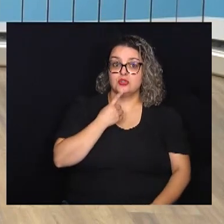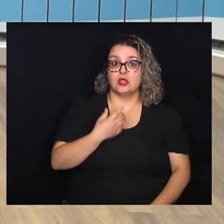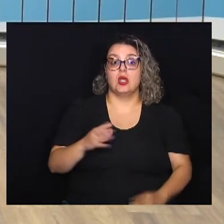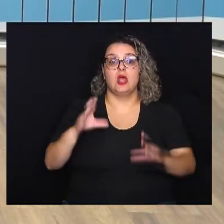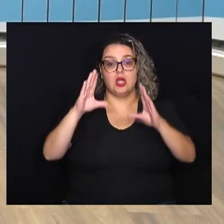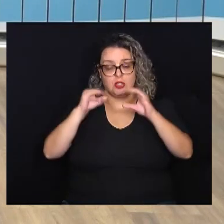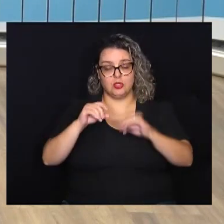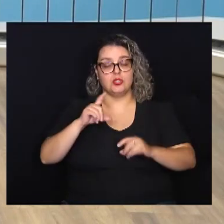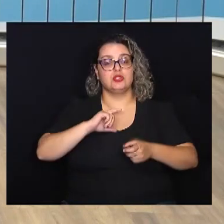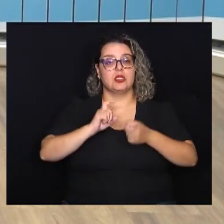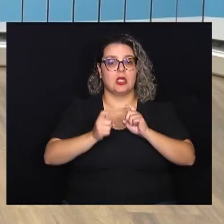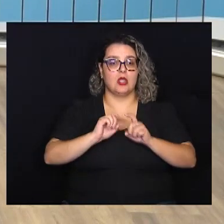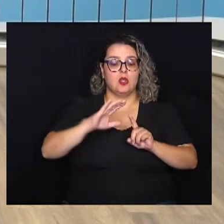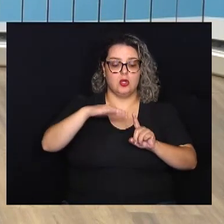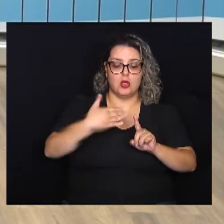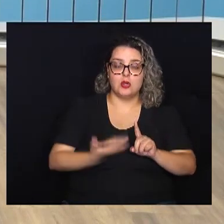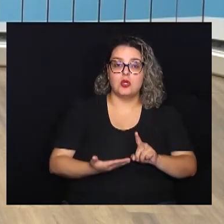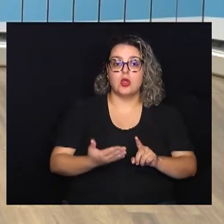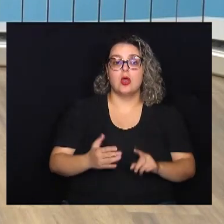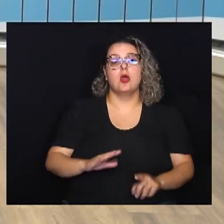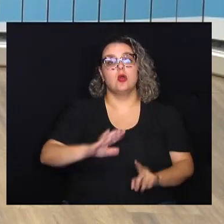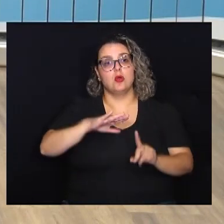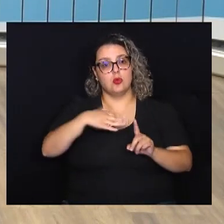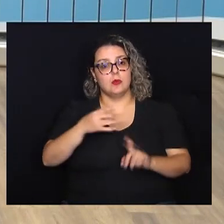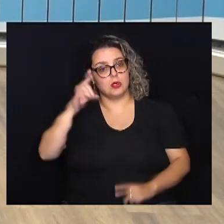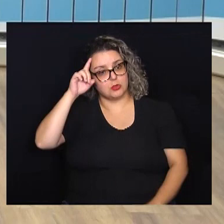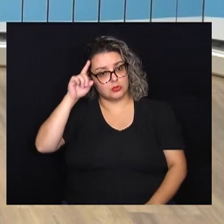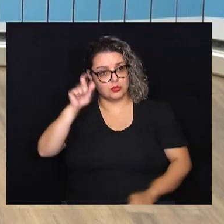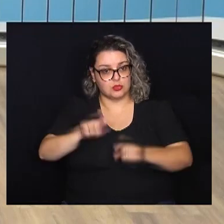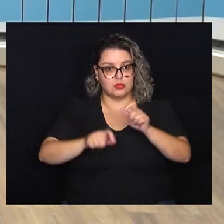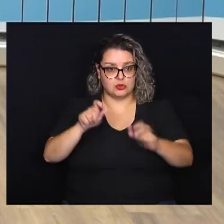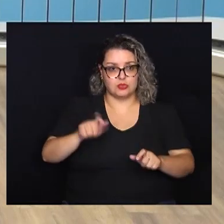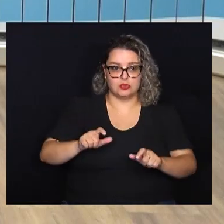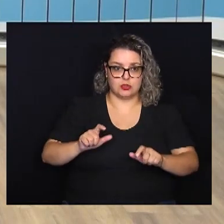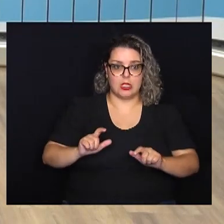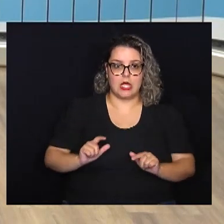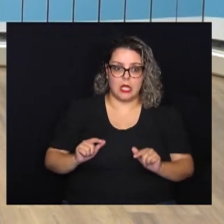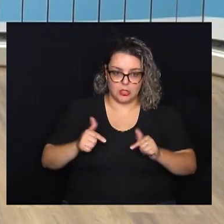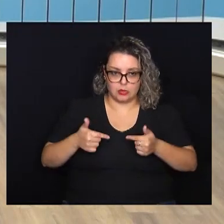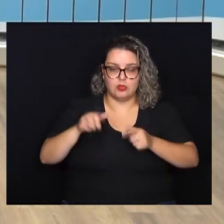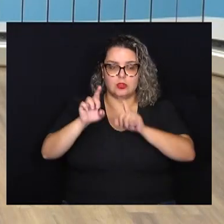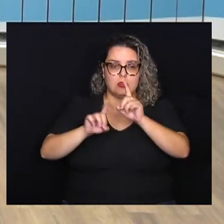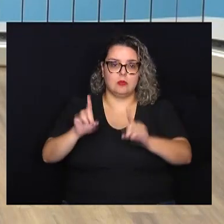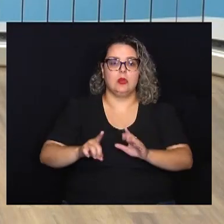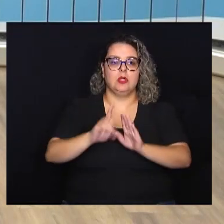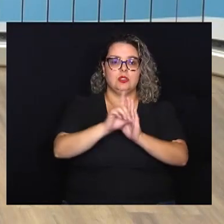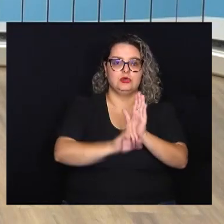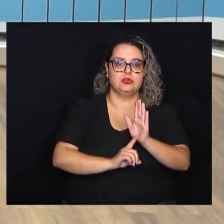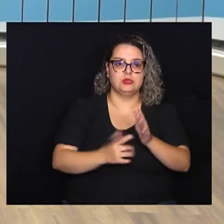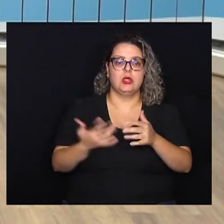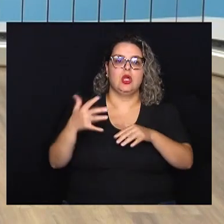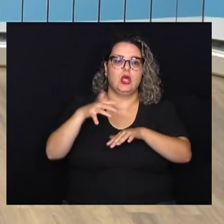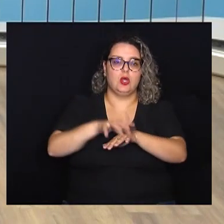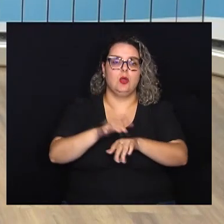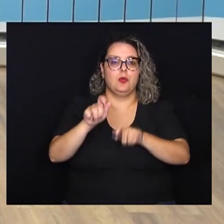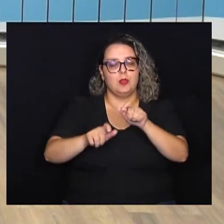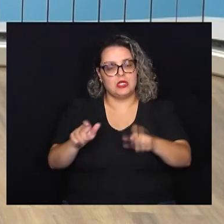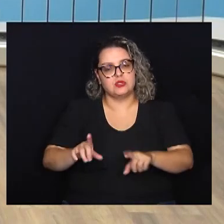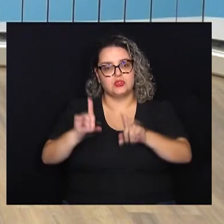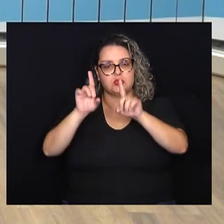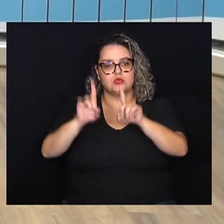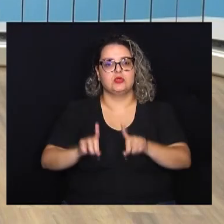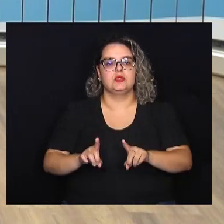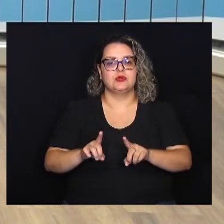noite tem solenidade em homenagem ao Dia da pessoa a luta da pessoa pelos direitos aí a inclusão da pessoa com deficiência